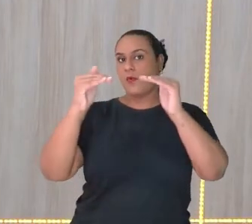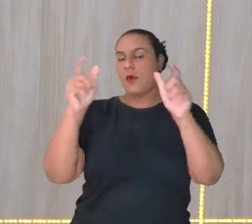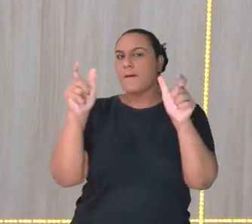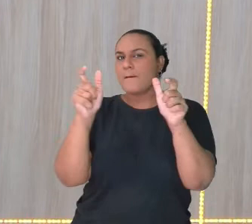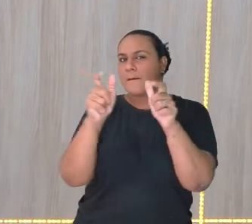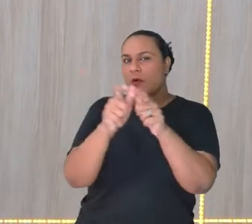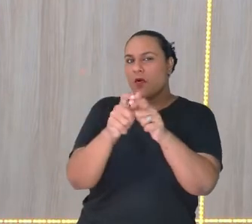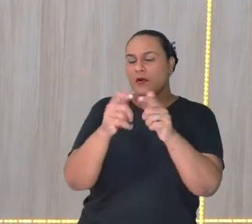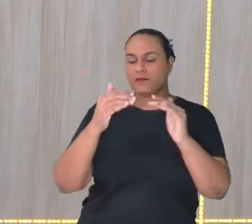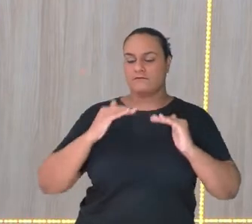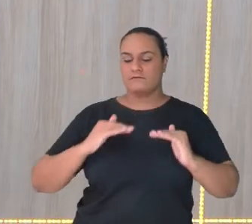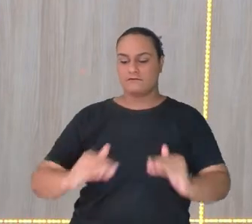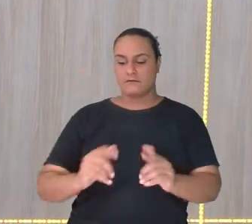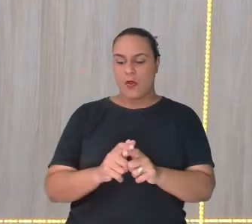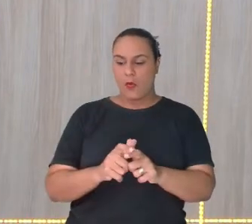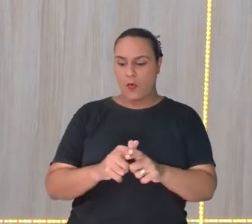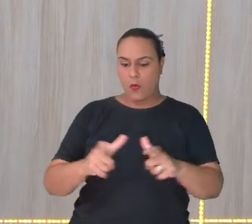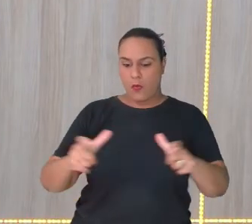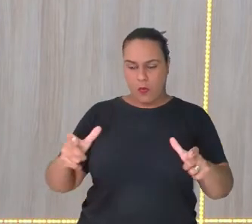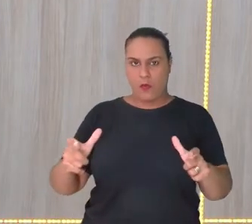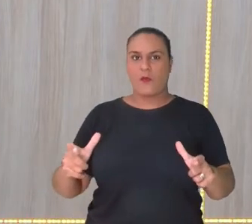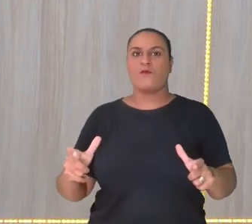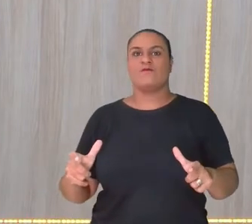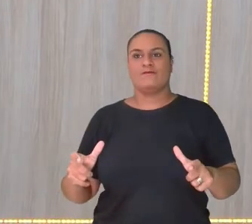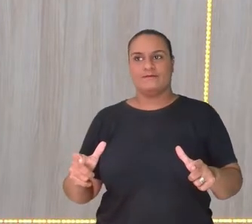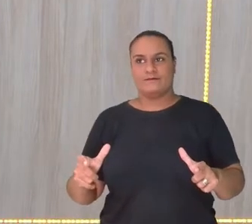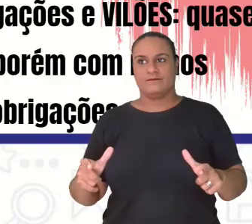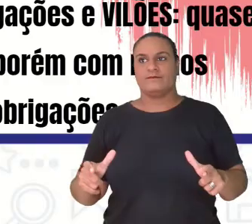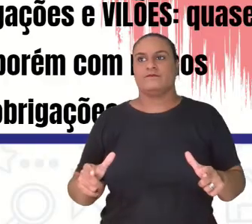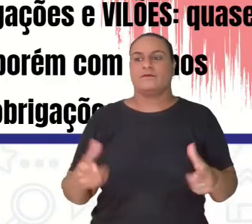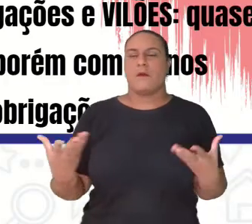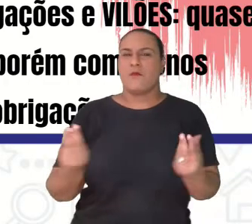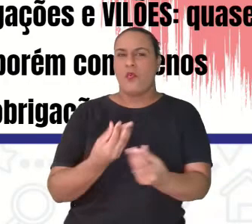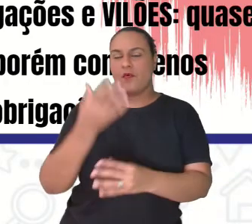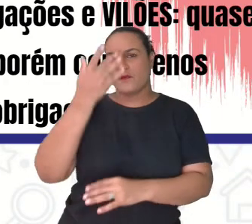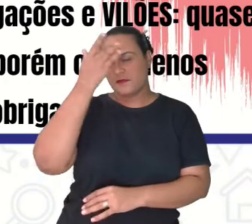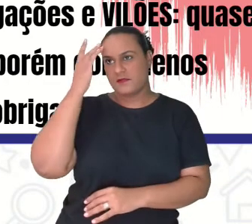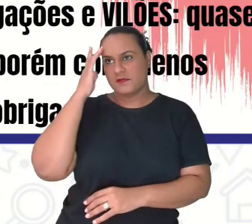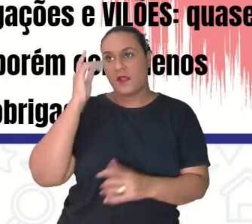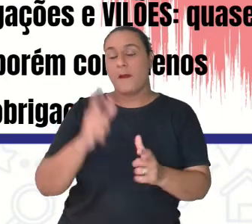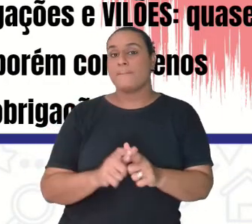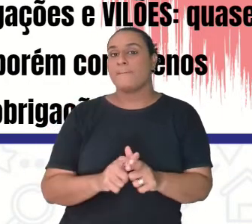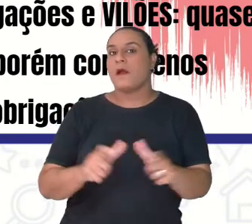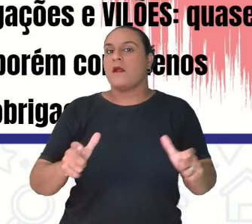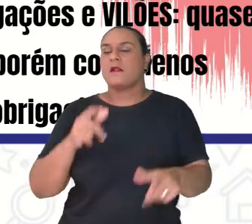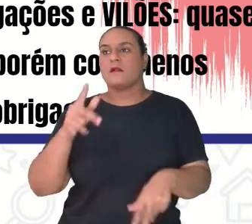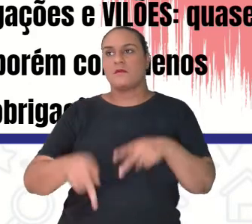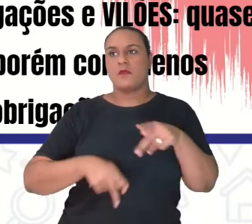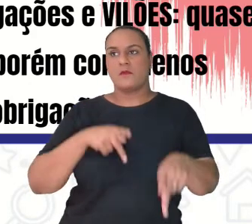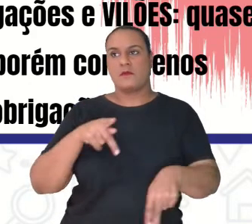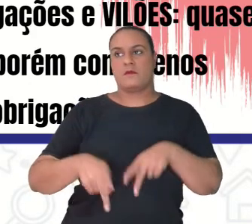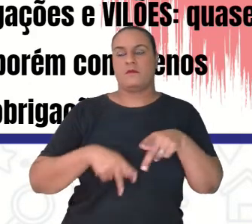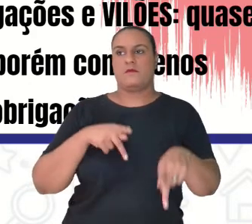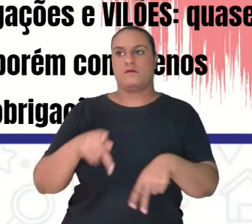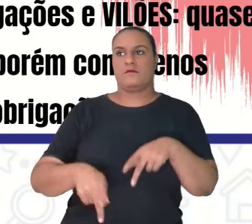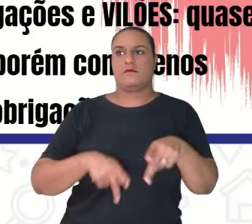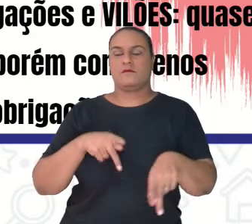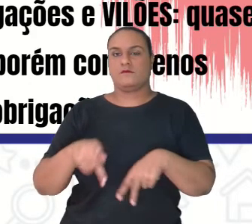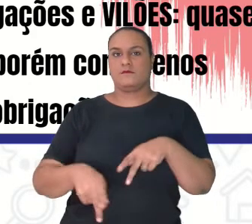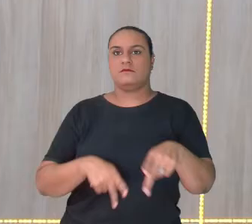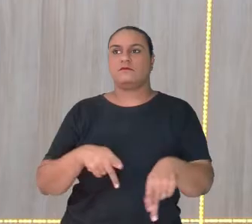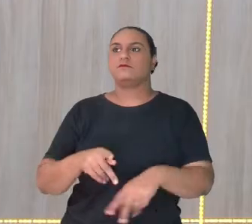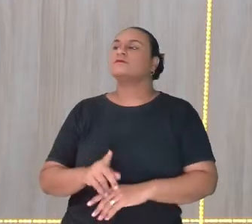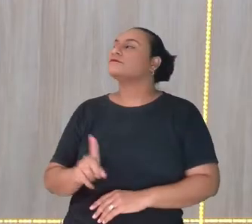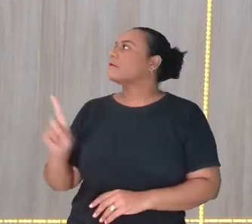quem está na base é maioria. Então a gente tem a maioria da população aqui, ó, que